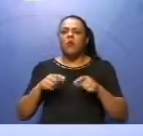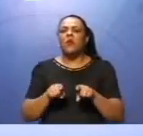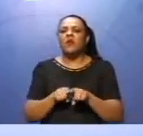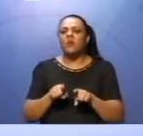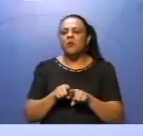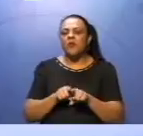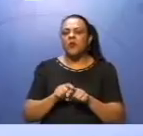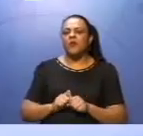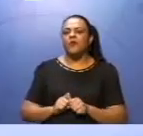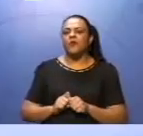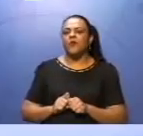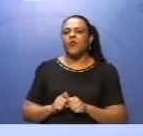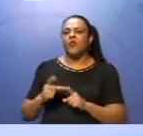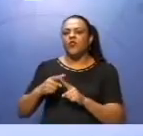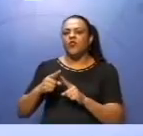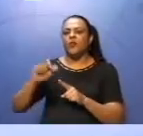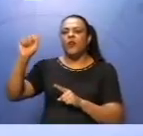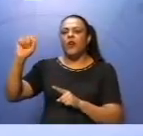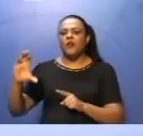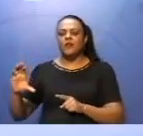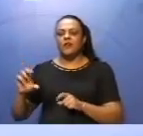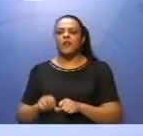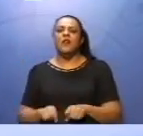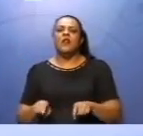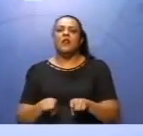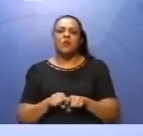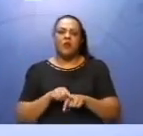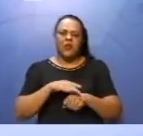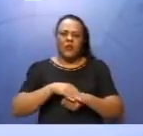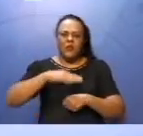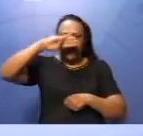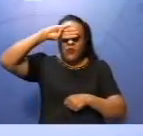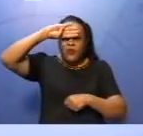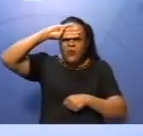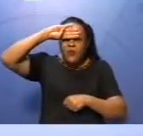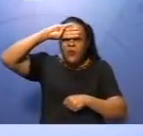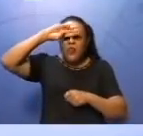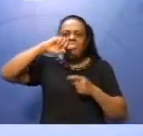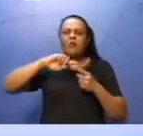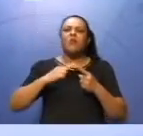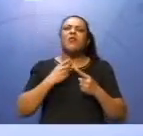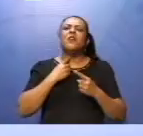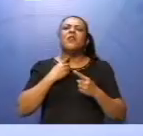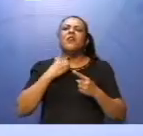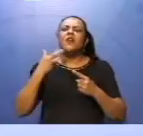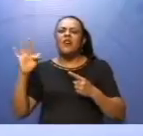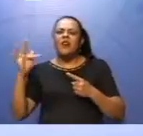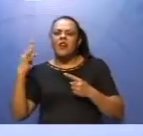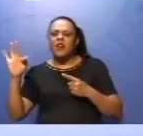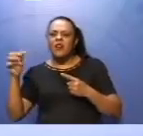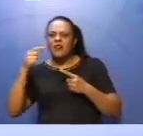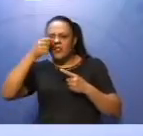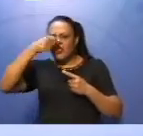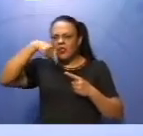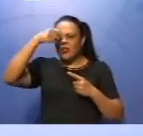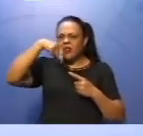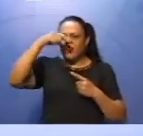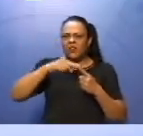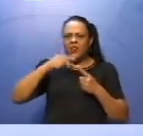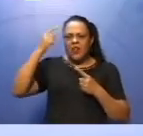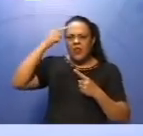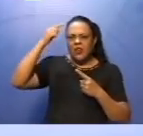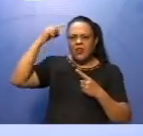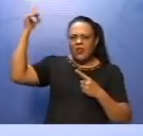os sintomas, a gente pode destacar a febre, a dor de garganta, a coriza, dor de cabeça,